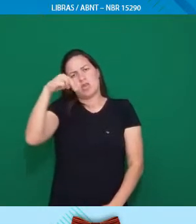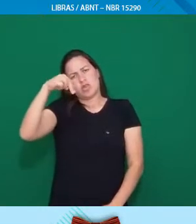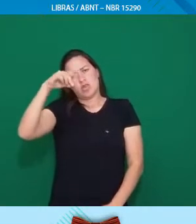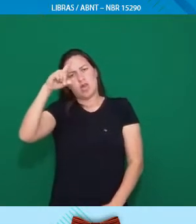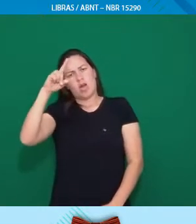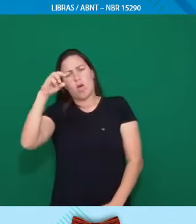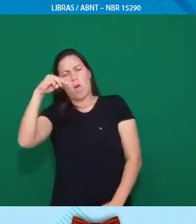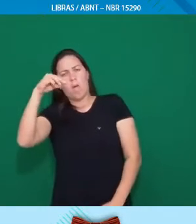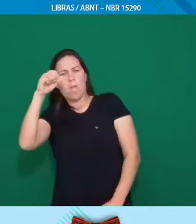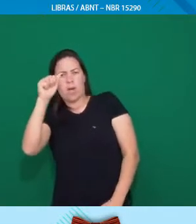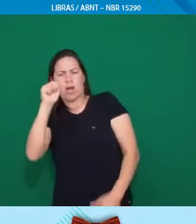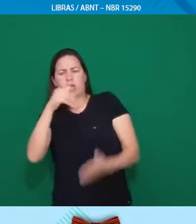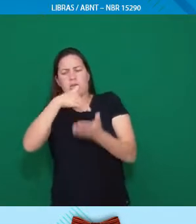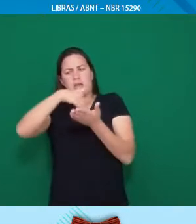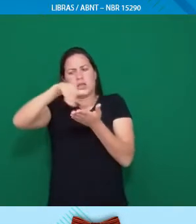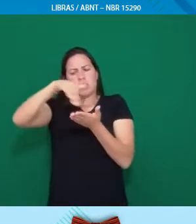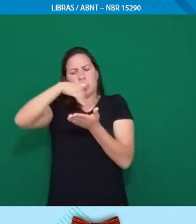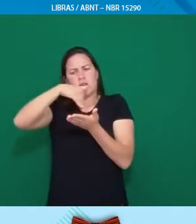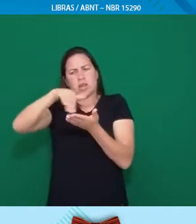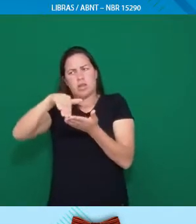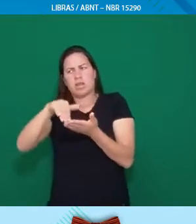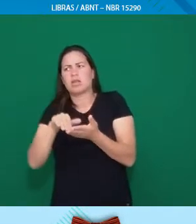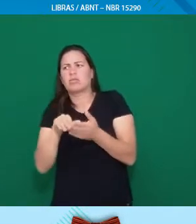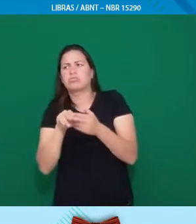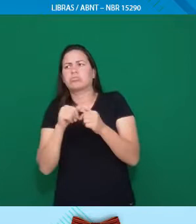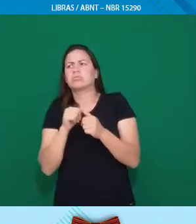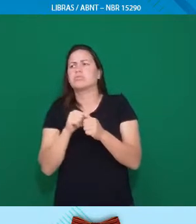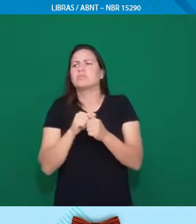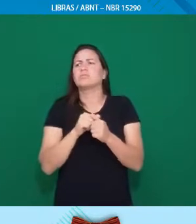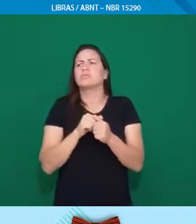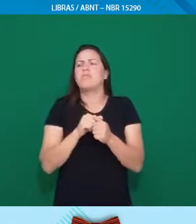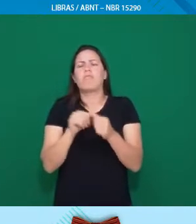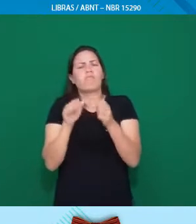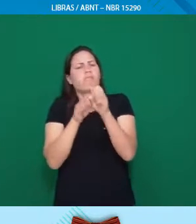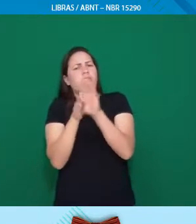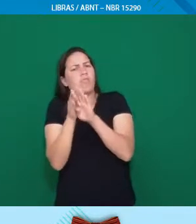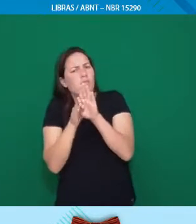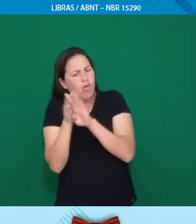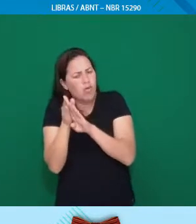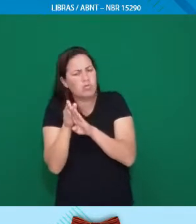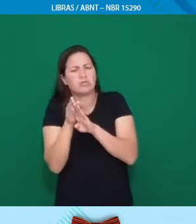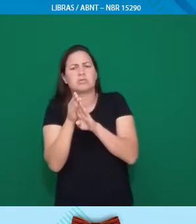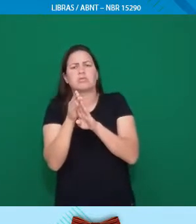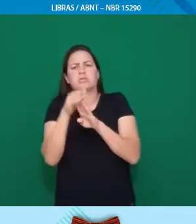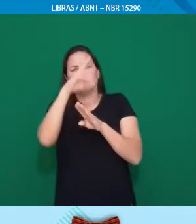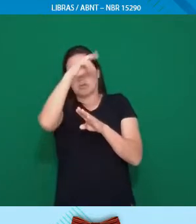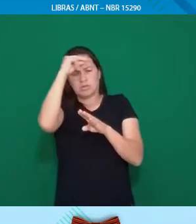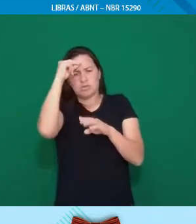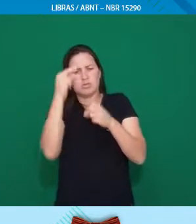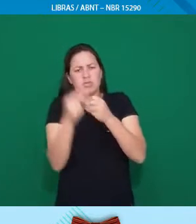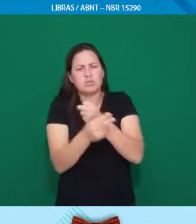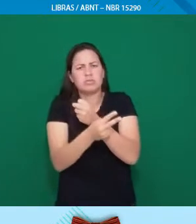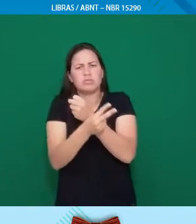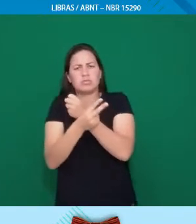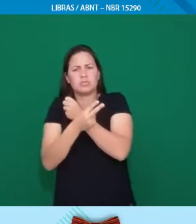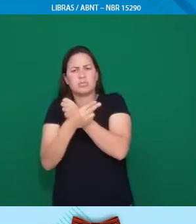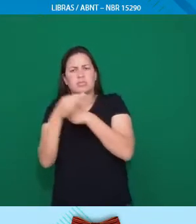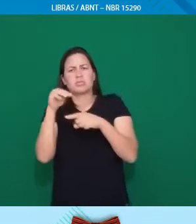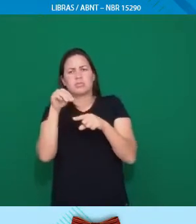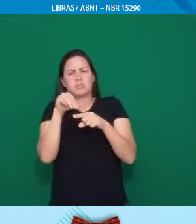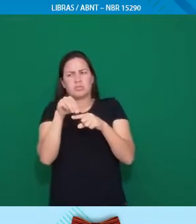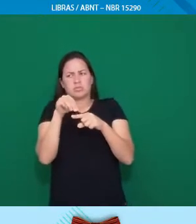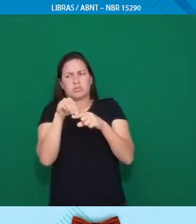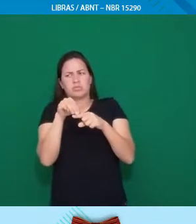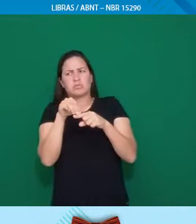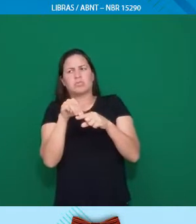faz parte da Nanda e da Comissão da Prefeitura e dos dos guarda guardas